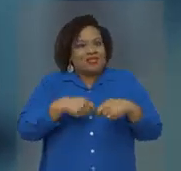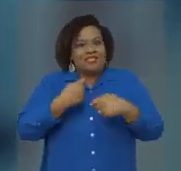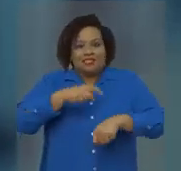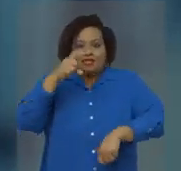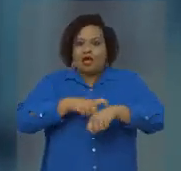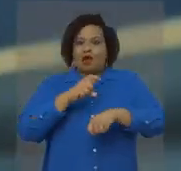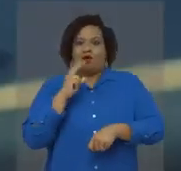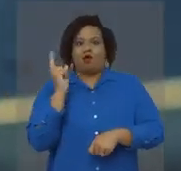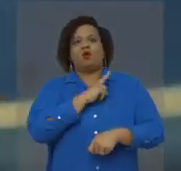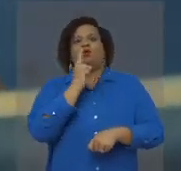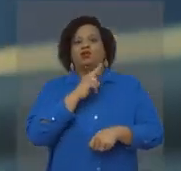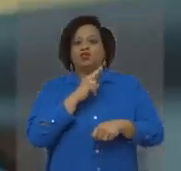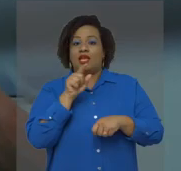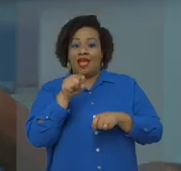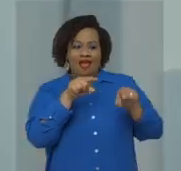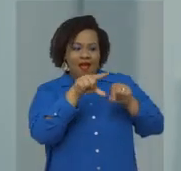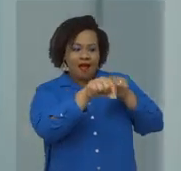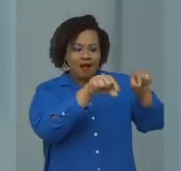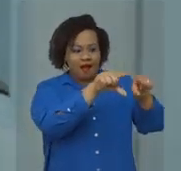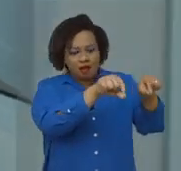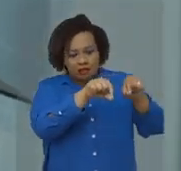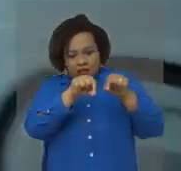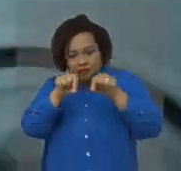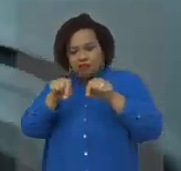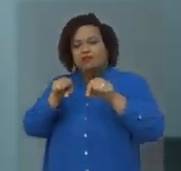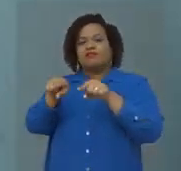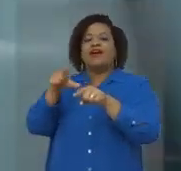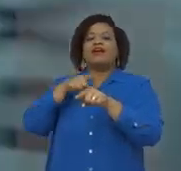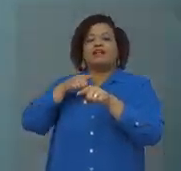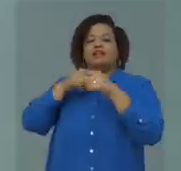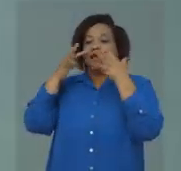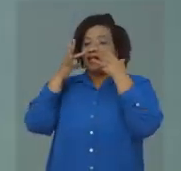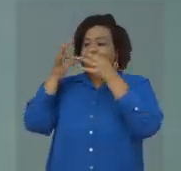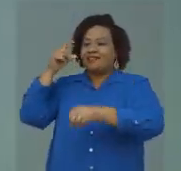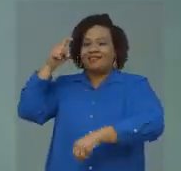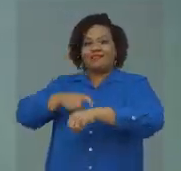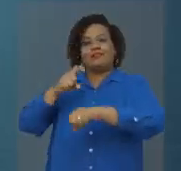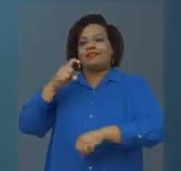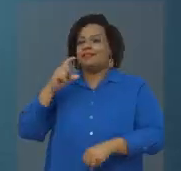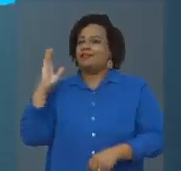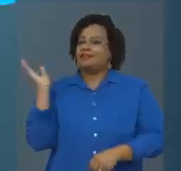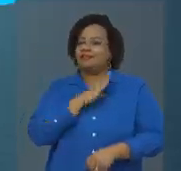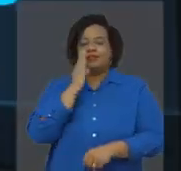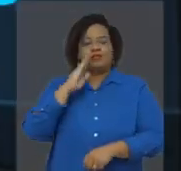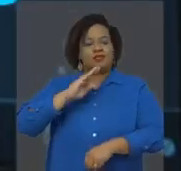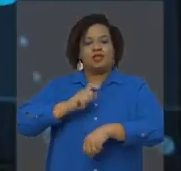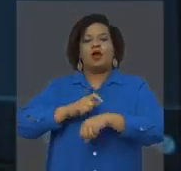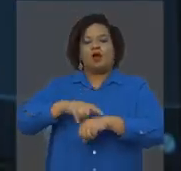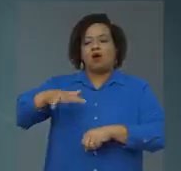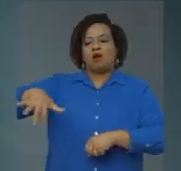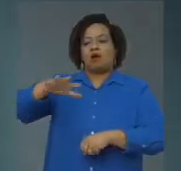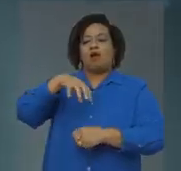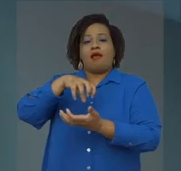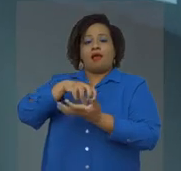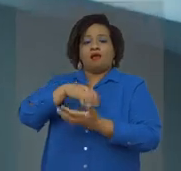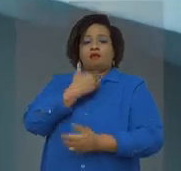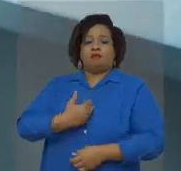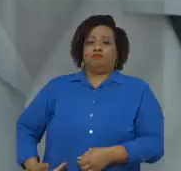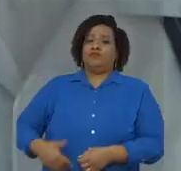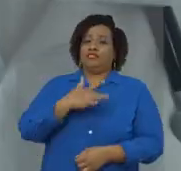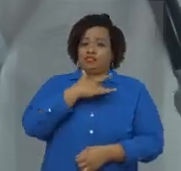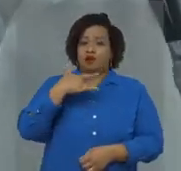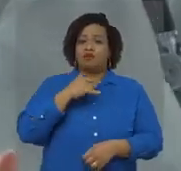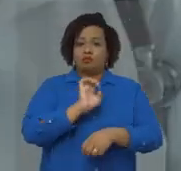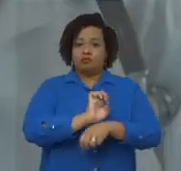de atendimento imediato. Essas pessoas vão ter atendimento imediato por parte da rede